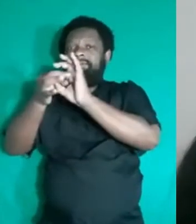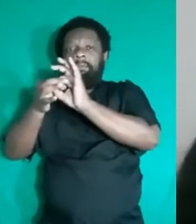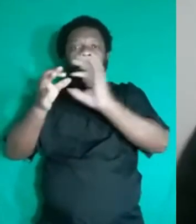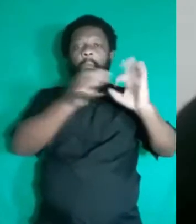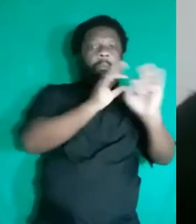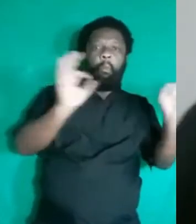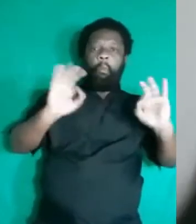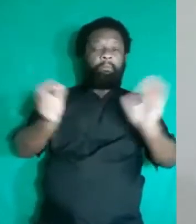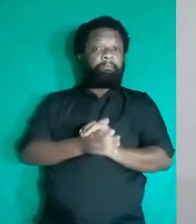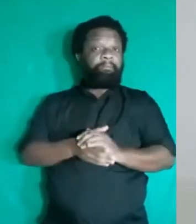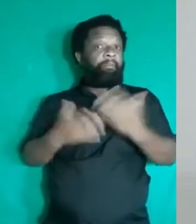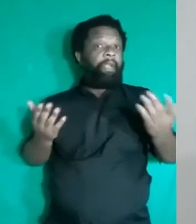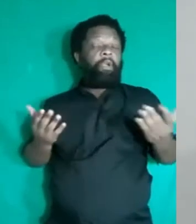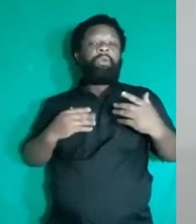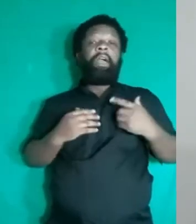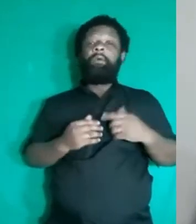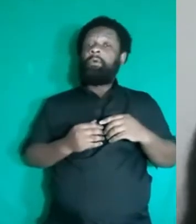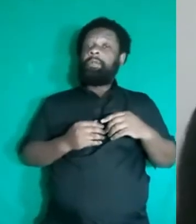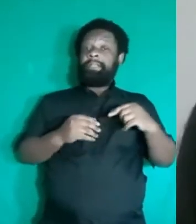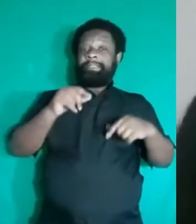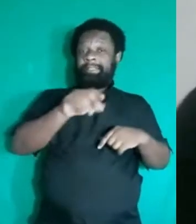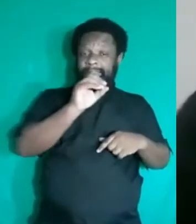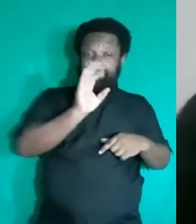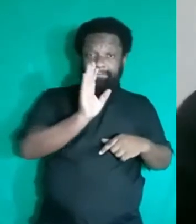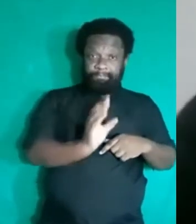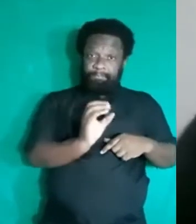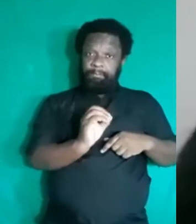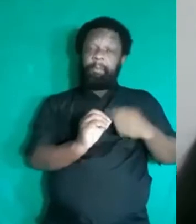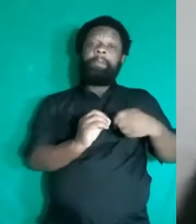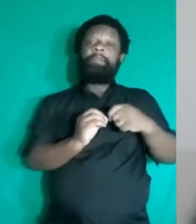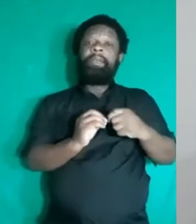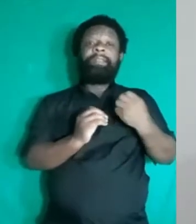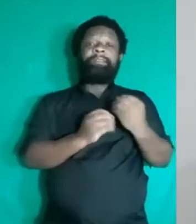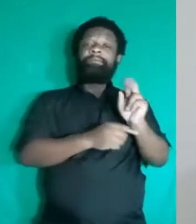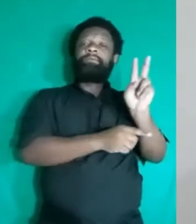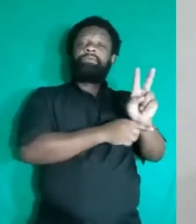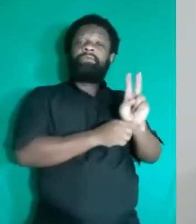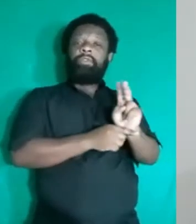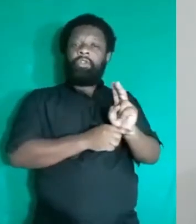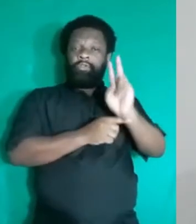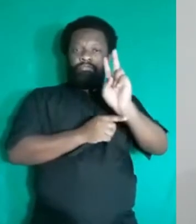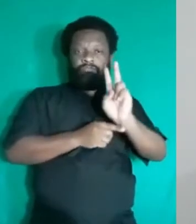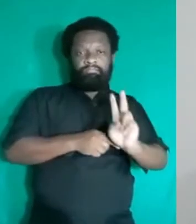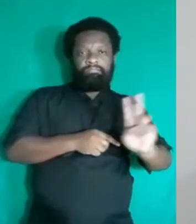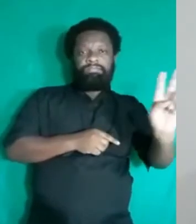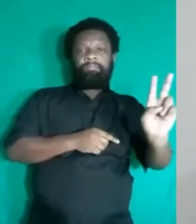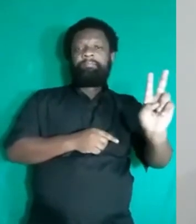ainda não se estabilizaram, não se ligaram ao enxofre. Então, nesse caso, pessoal, o enxofre,